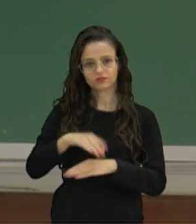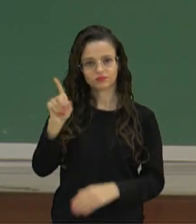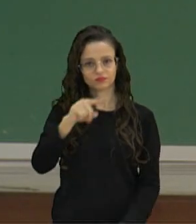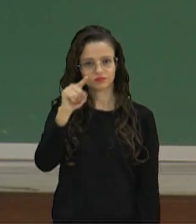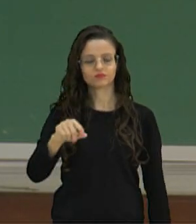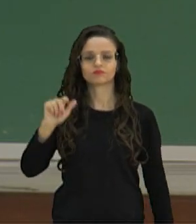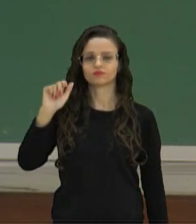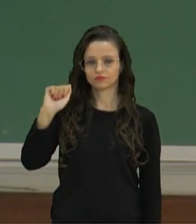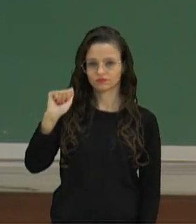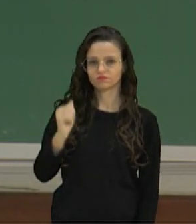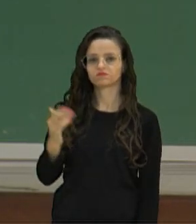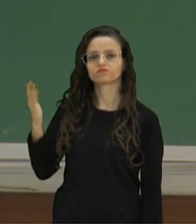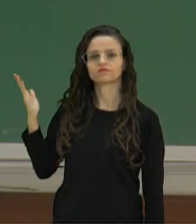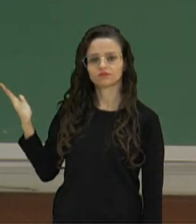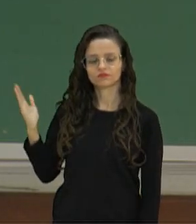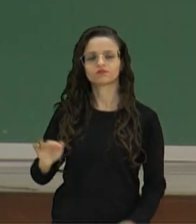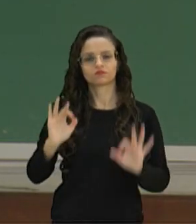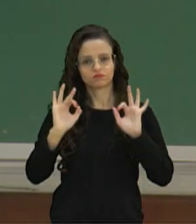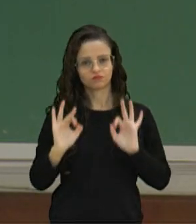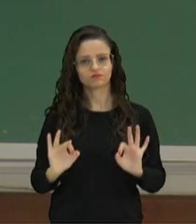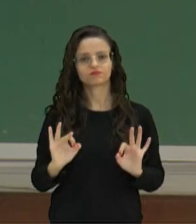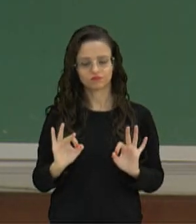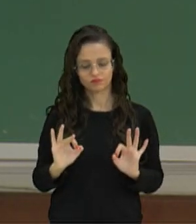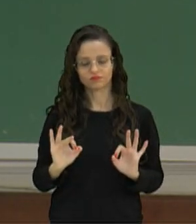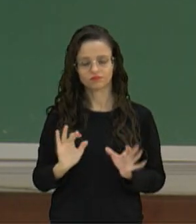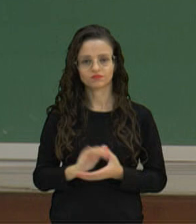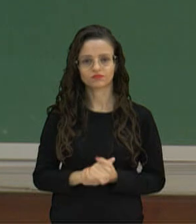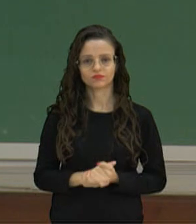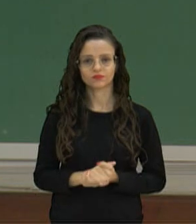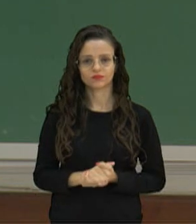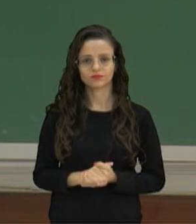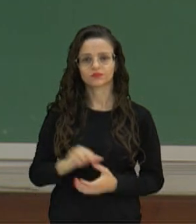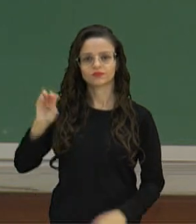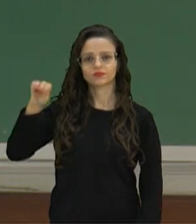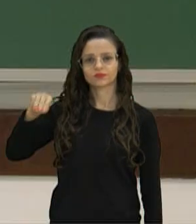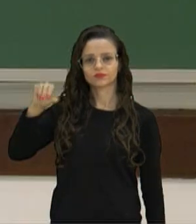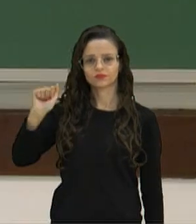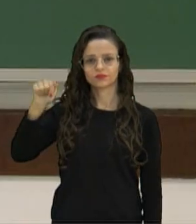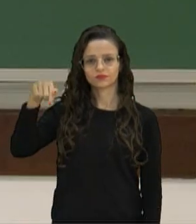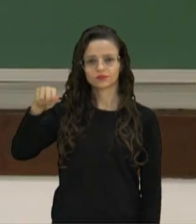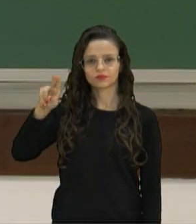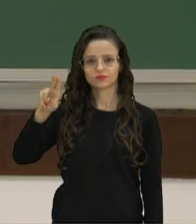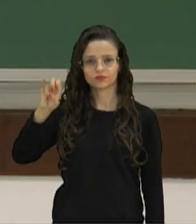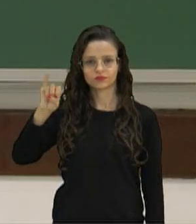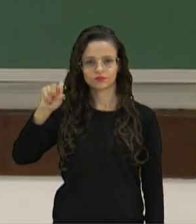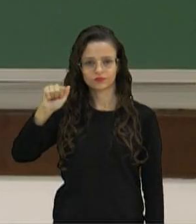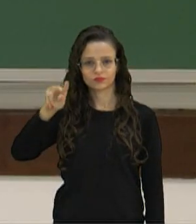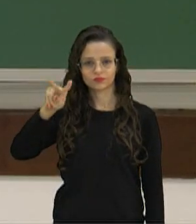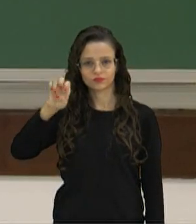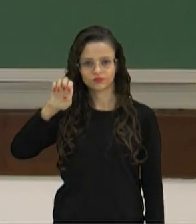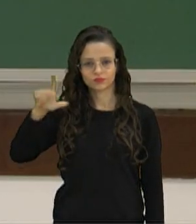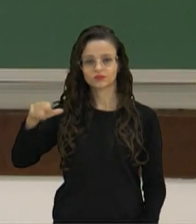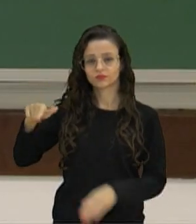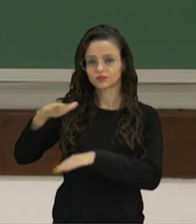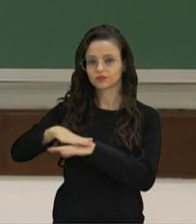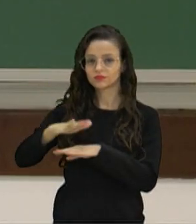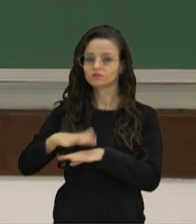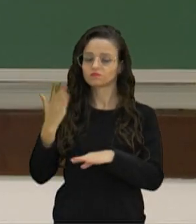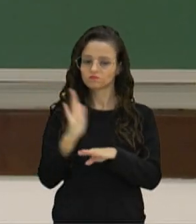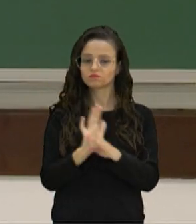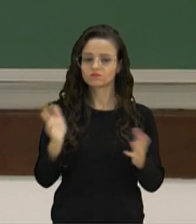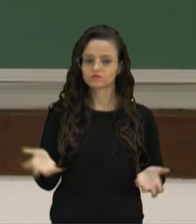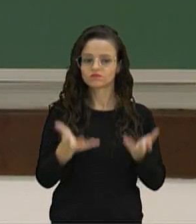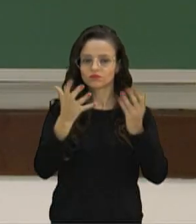alternativa A, Maquiavel e Hobbes, você acertou em cheio. Maquiavel contribuiu com com a teoria do